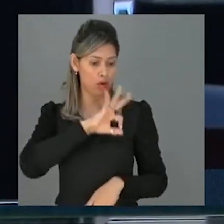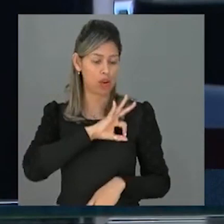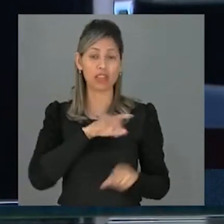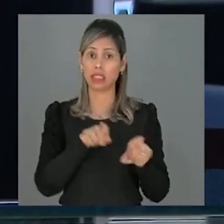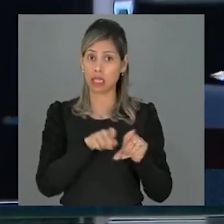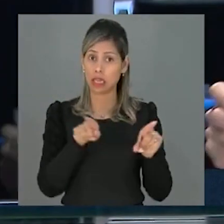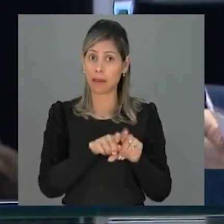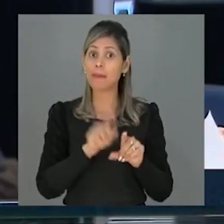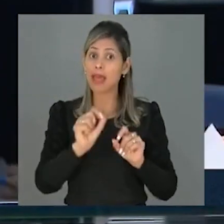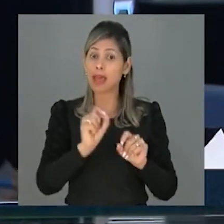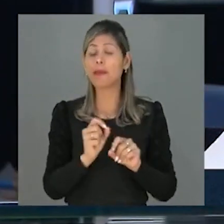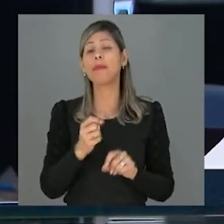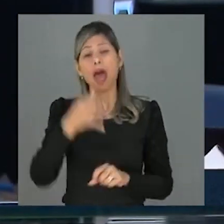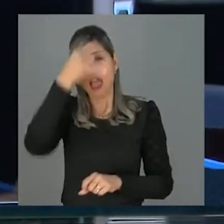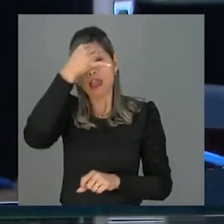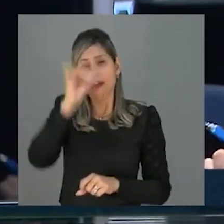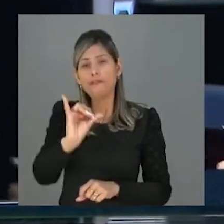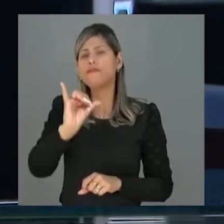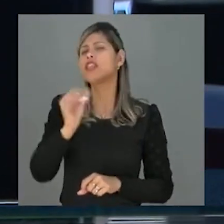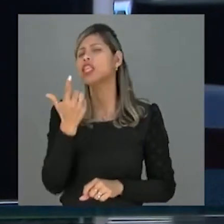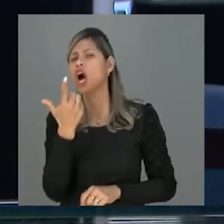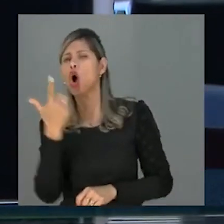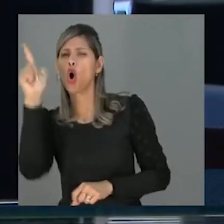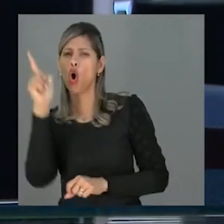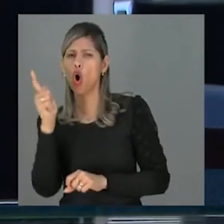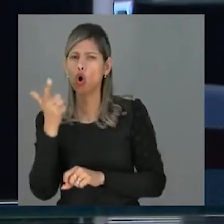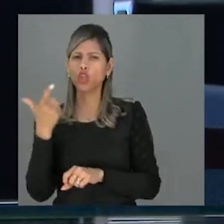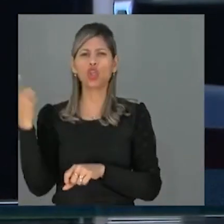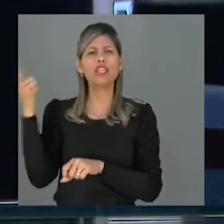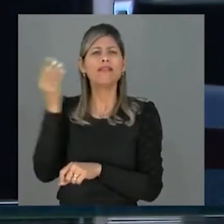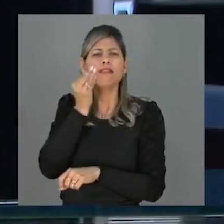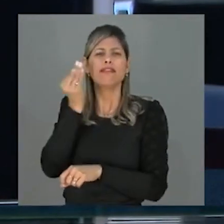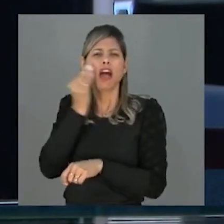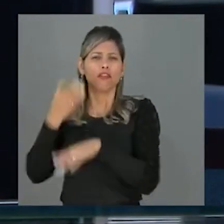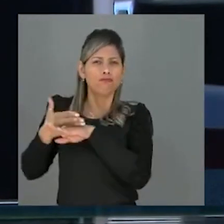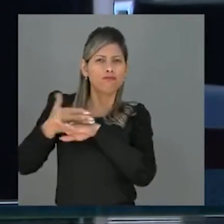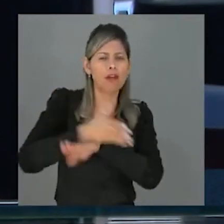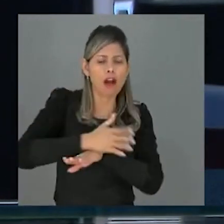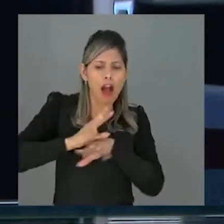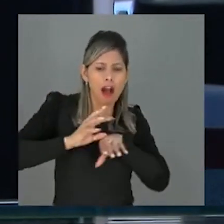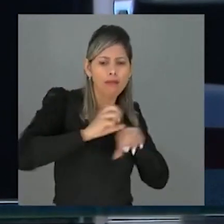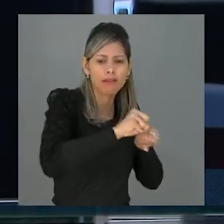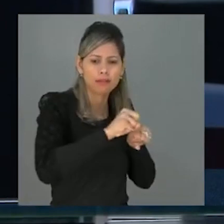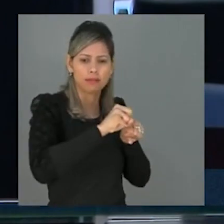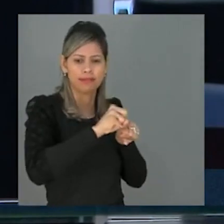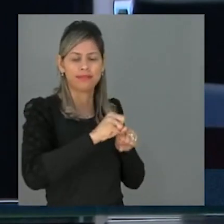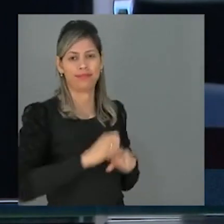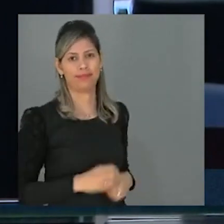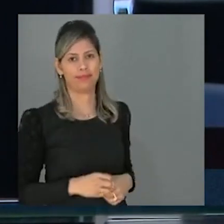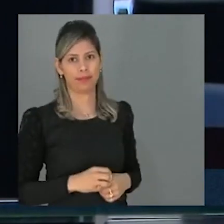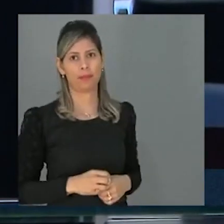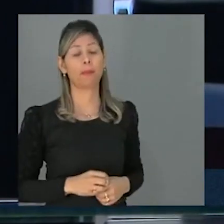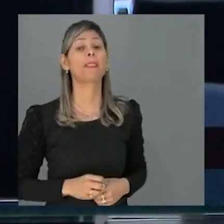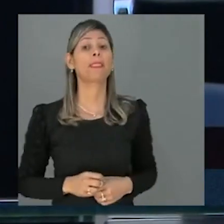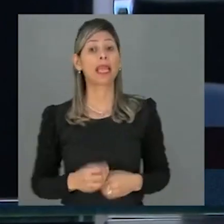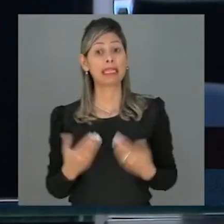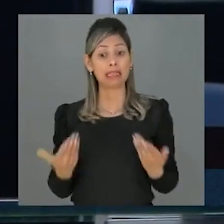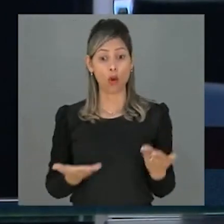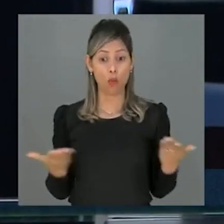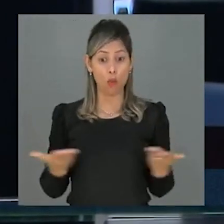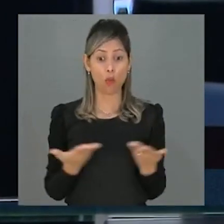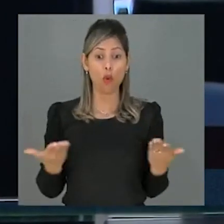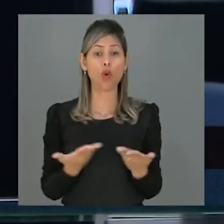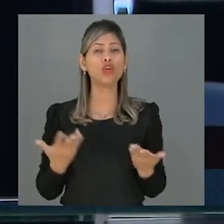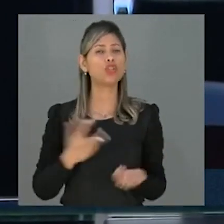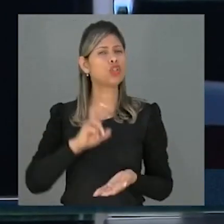conter eventuais outras tentativas. Hoje, mais cedo, servidores do